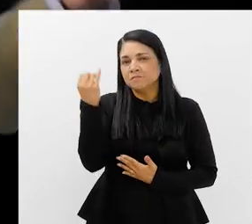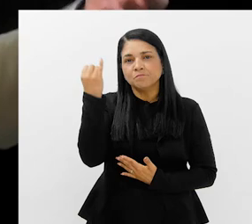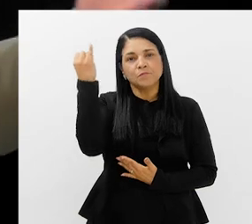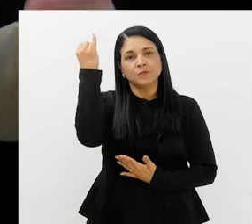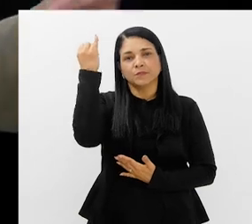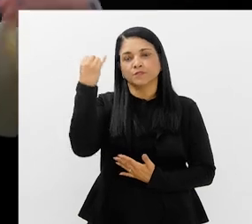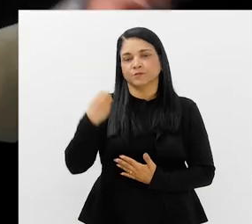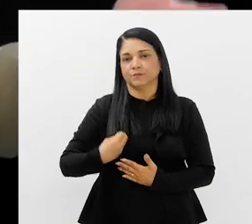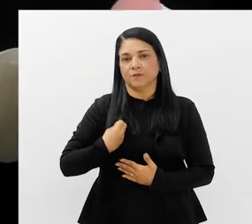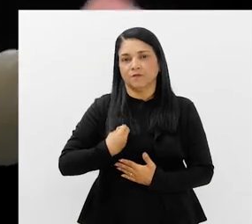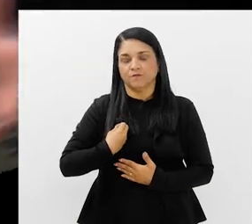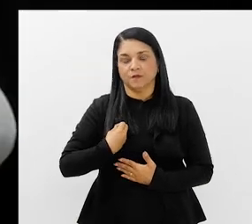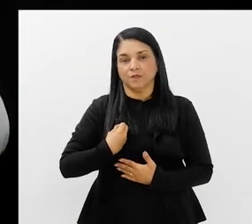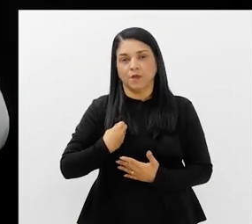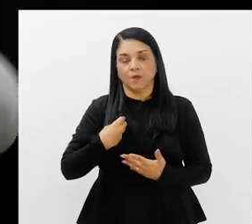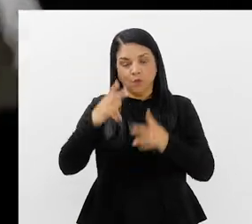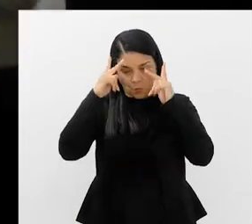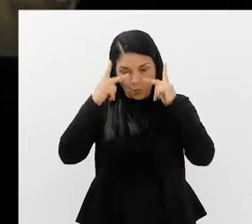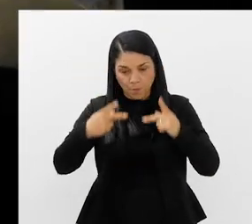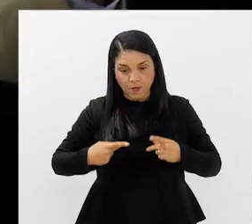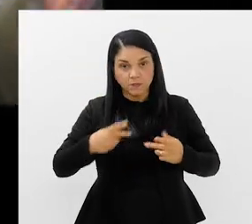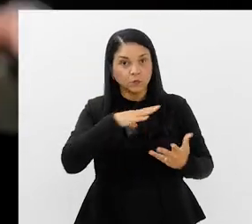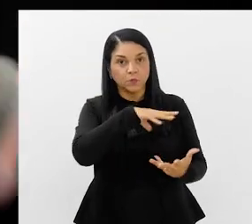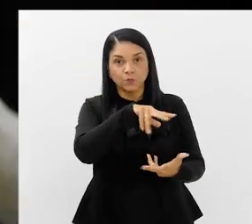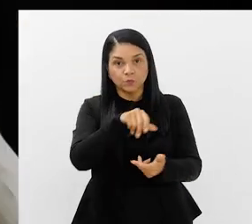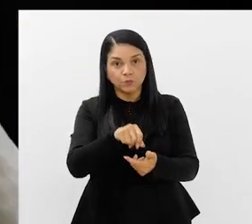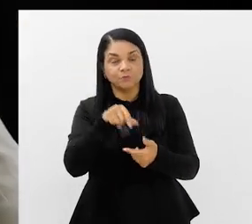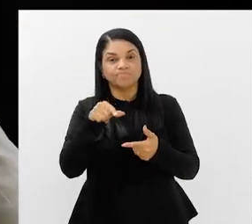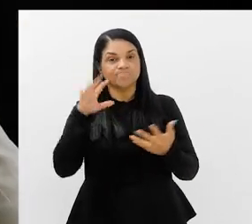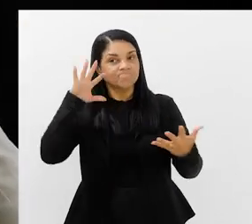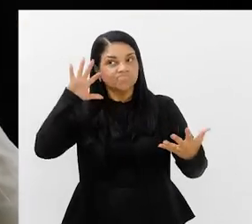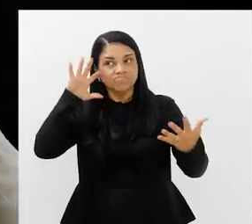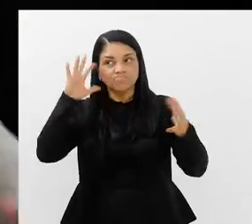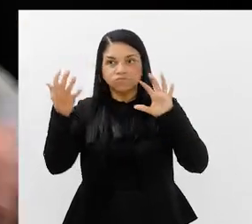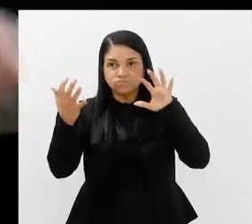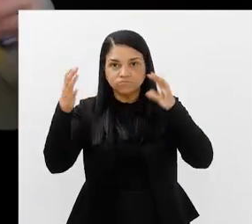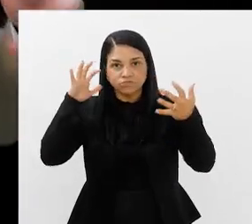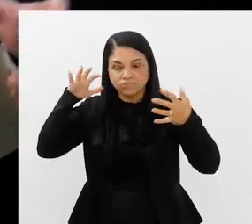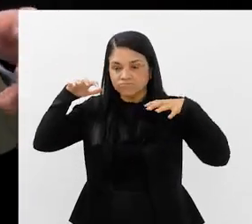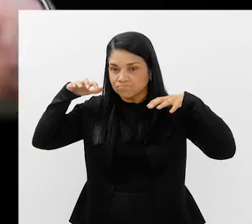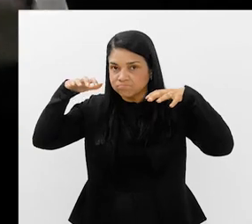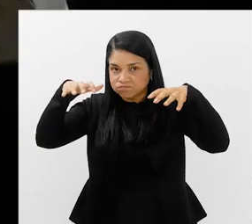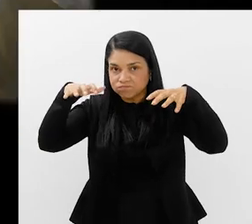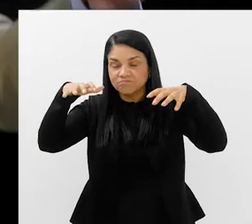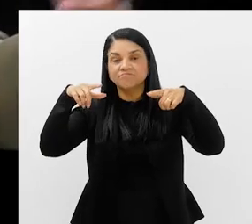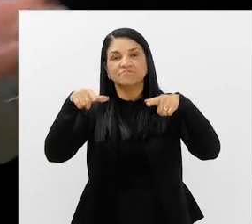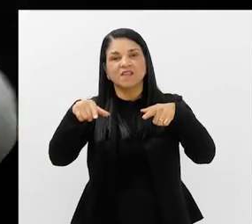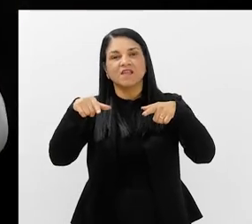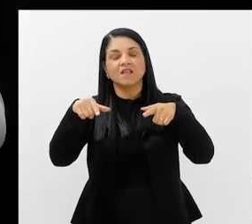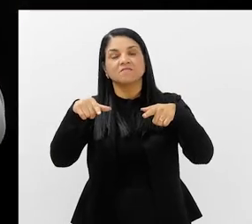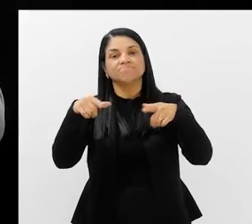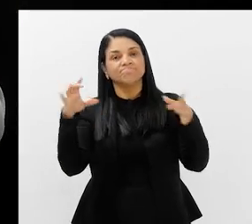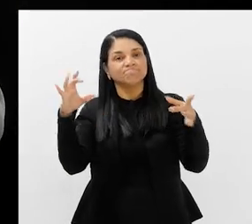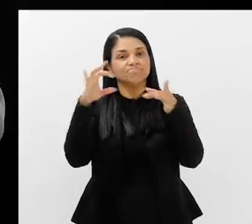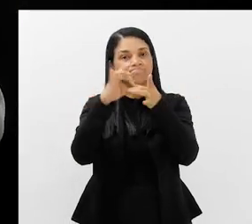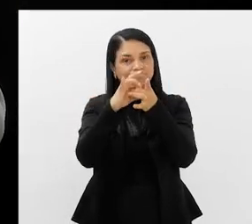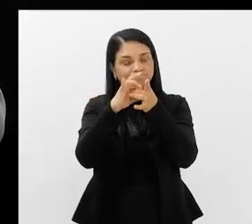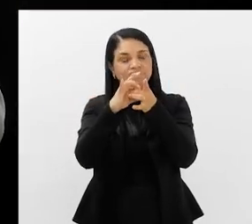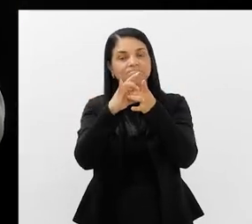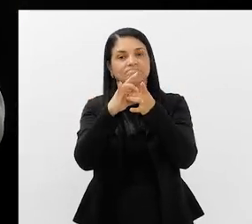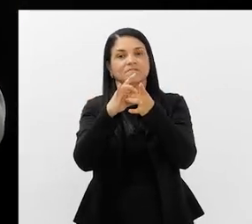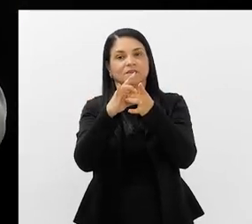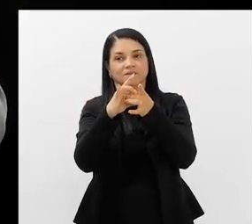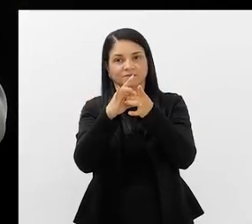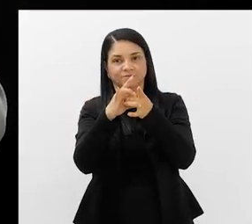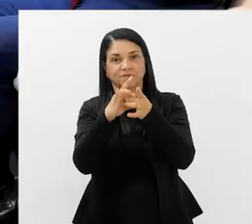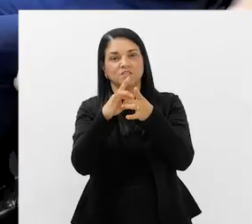essenciais para a vida humana no planeta, né? E a questão climática é uma questão que permeia isso tudo. Nós